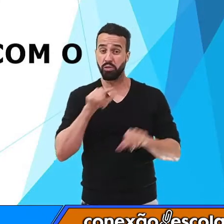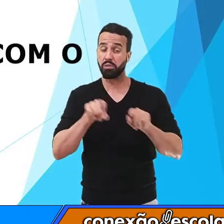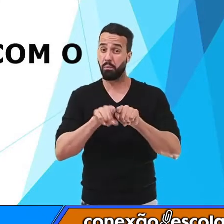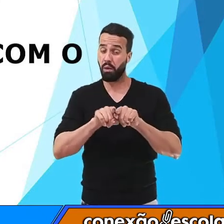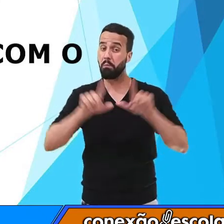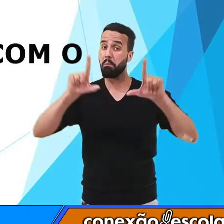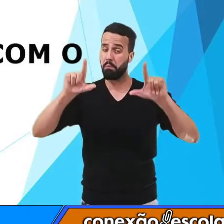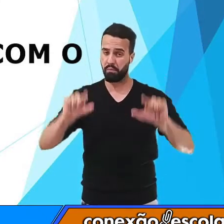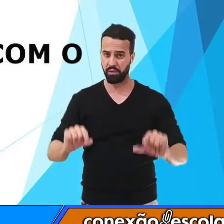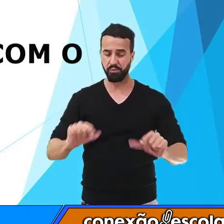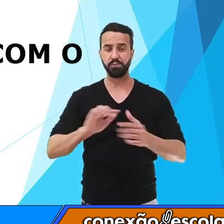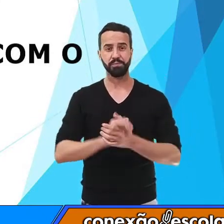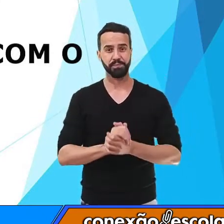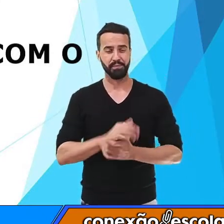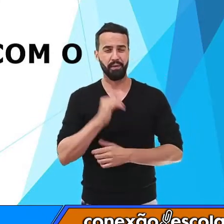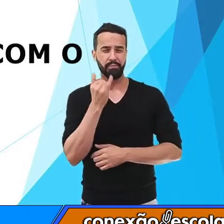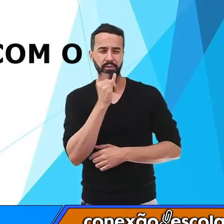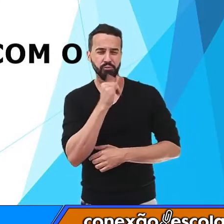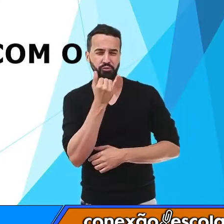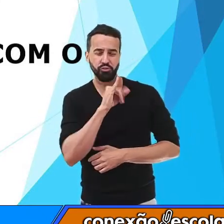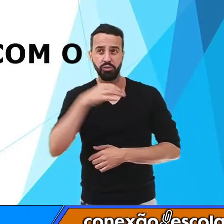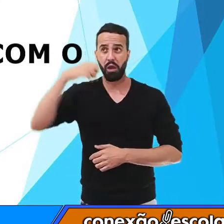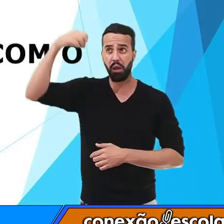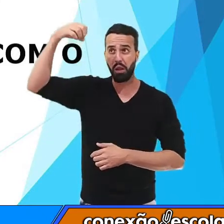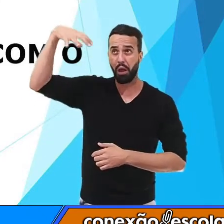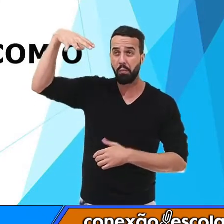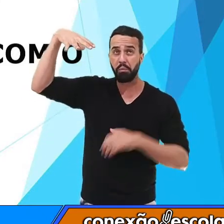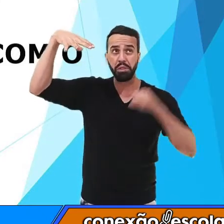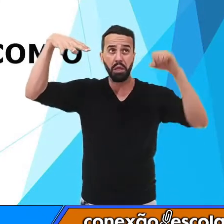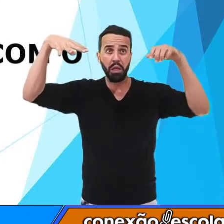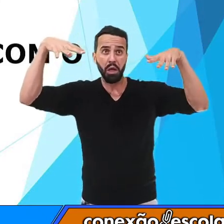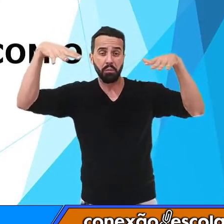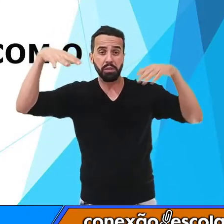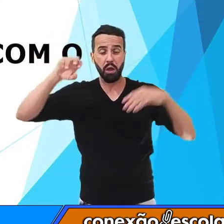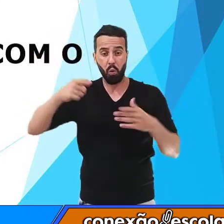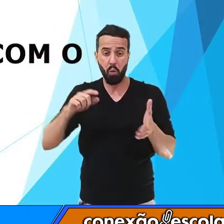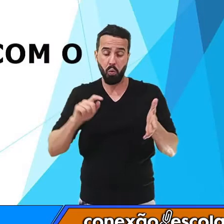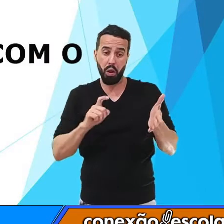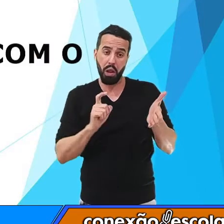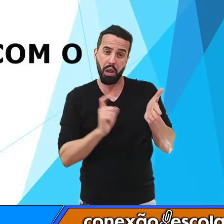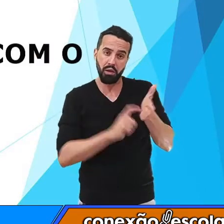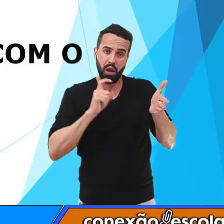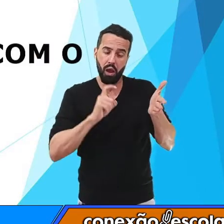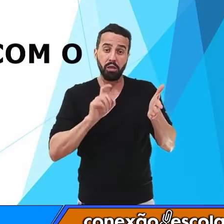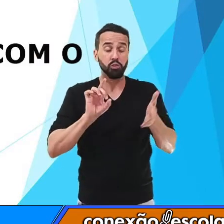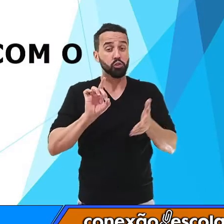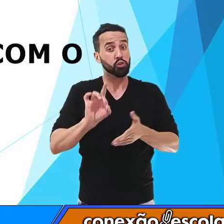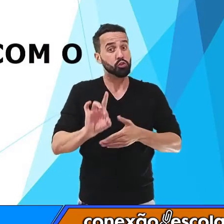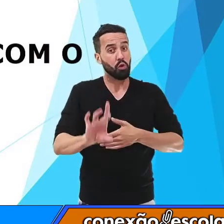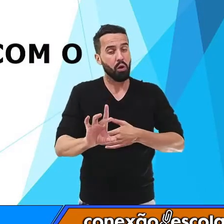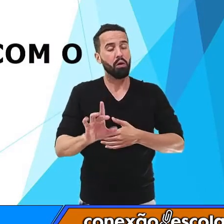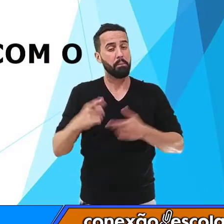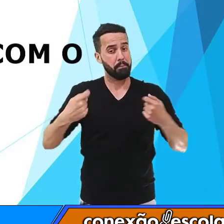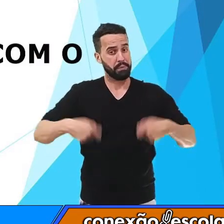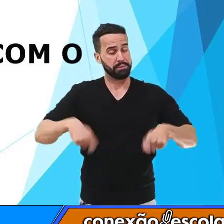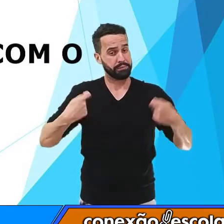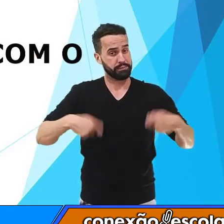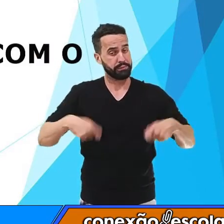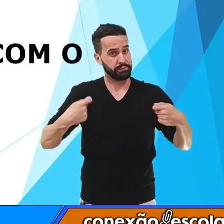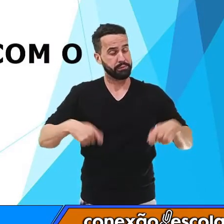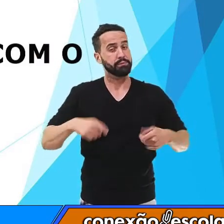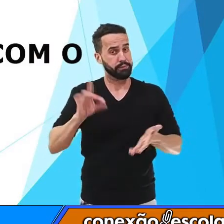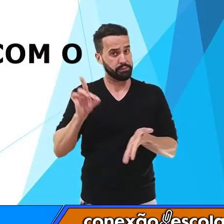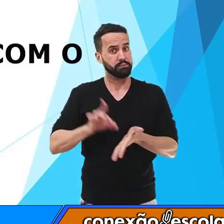utilizar a energia, lâmpadas acesas, aparelhos eletrônicos apenas quando necessário.